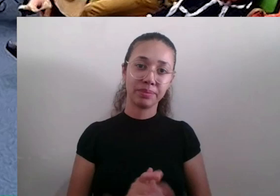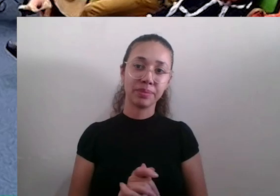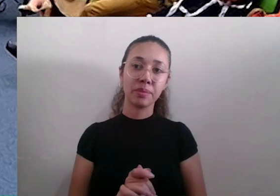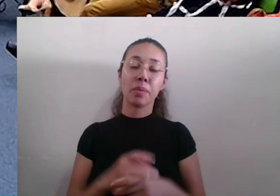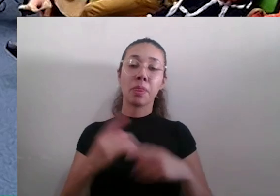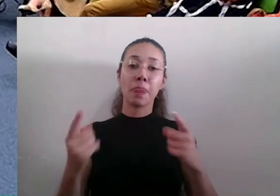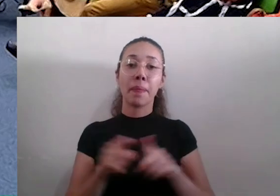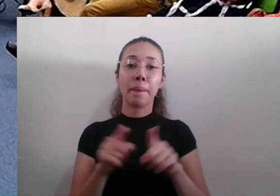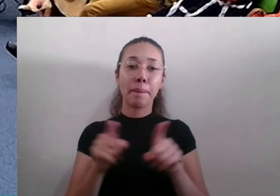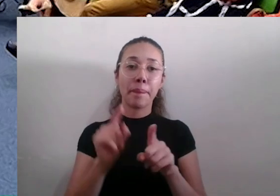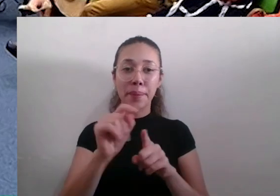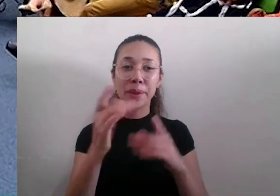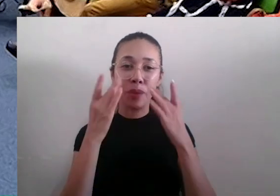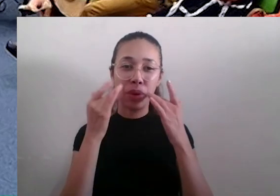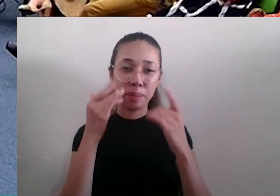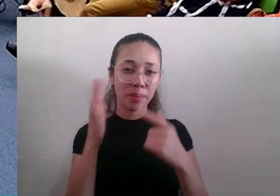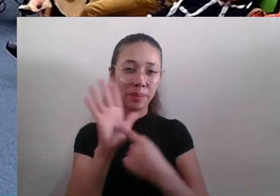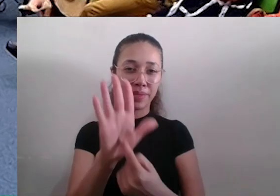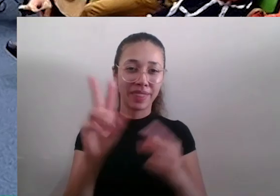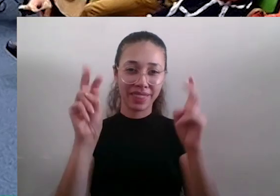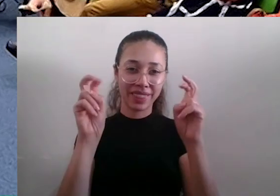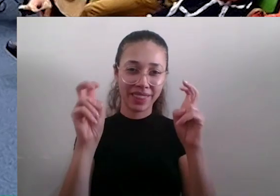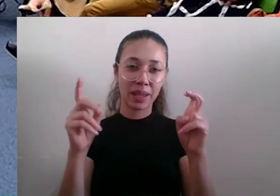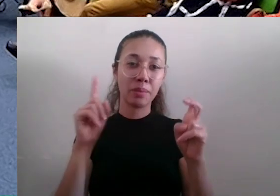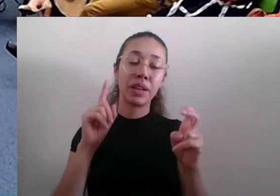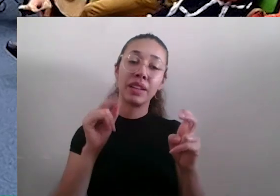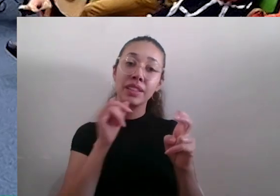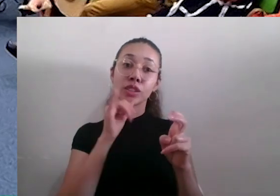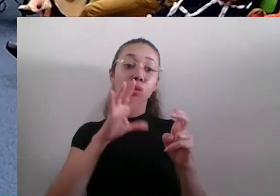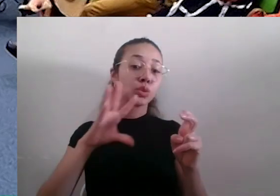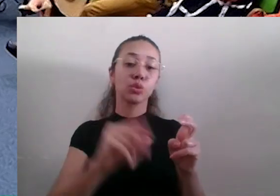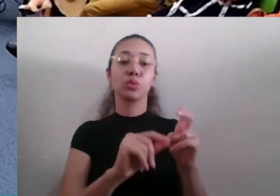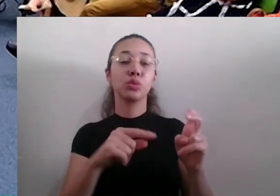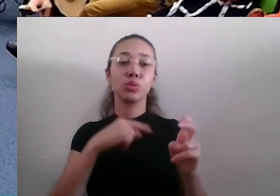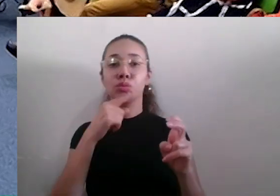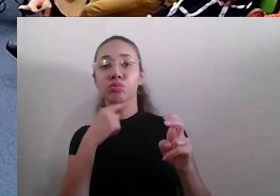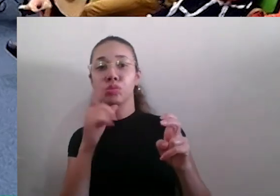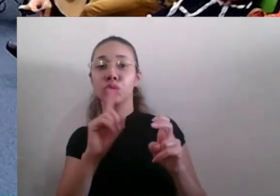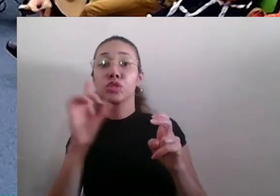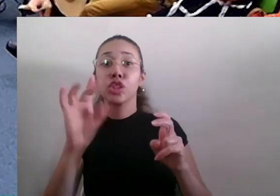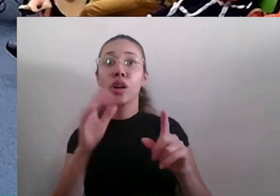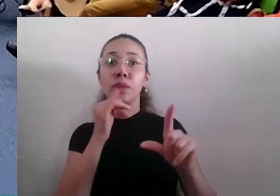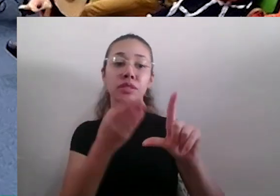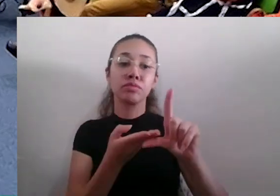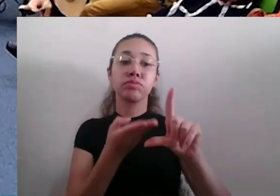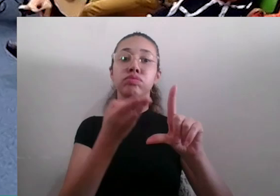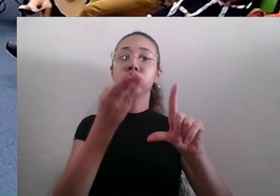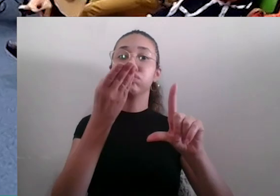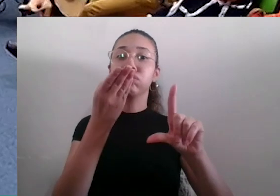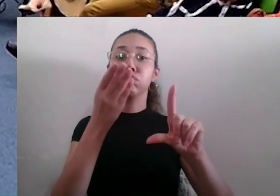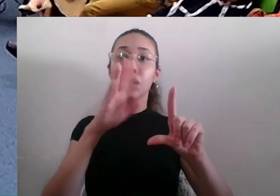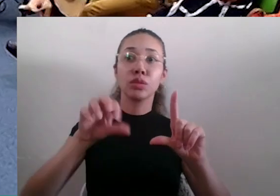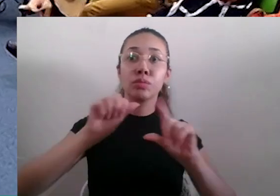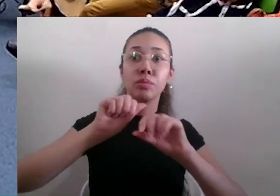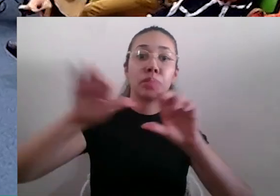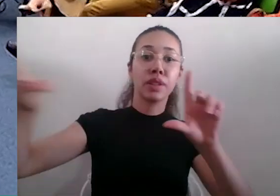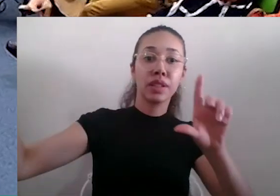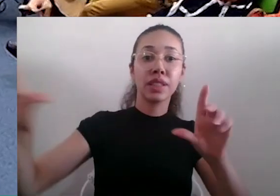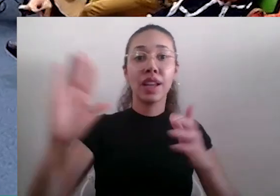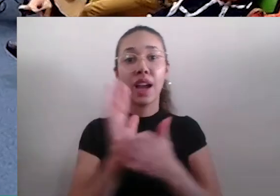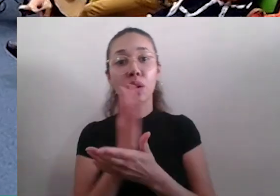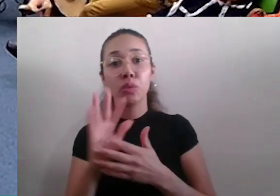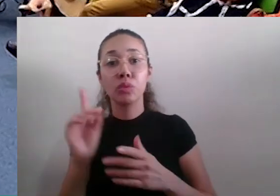consegue que é nosso agora não são todos os dados a gente consegue dado de audiência consegue um pouquinho de dado de gênero que a gente não